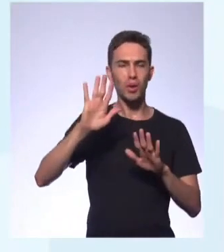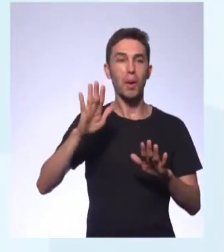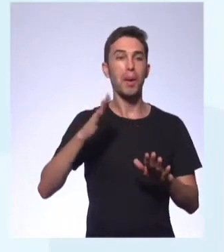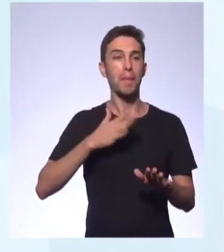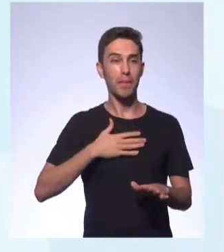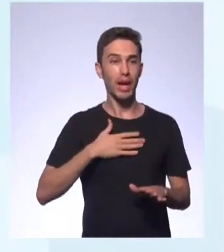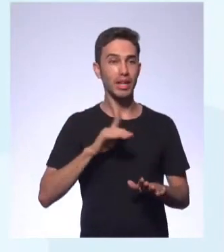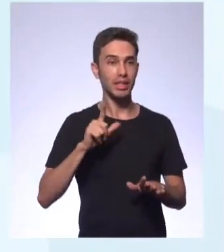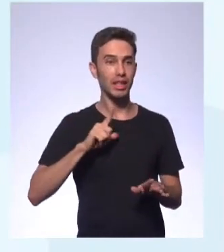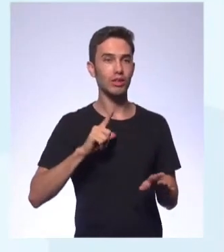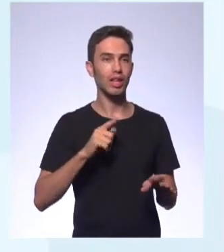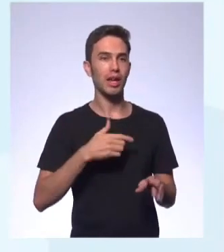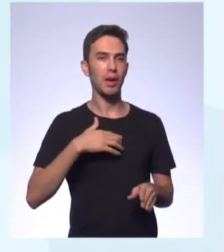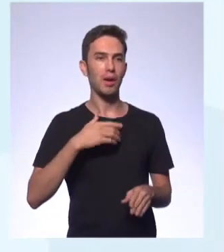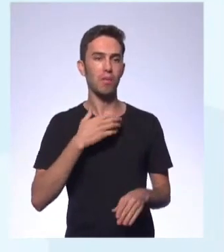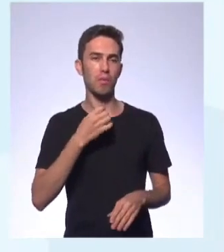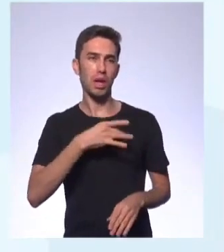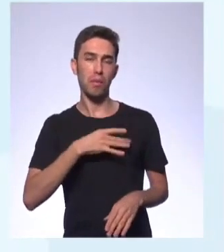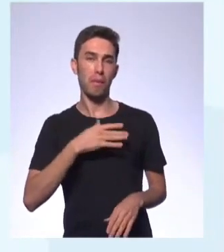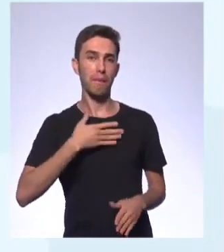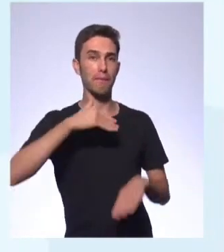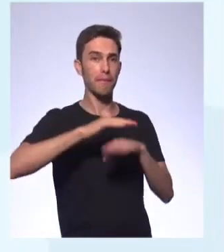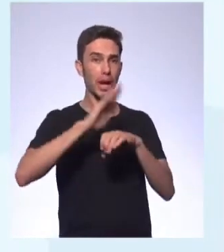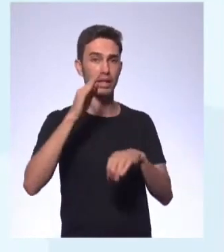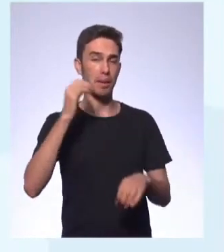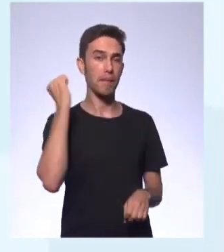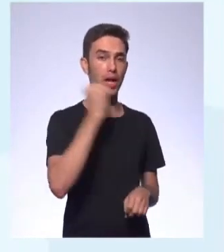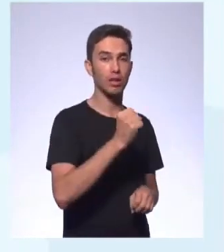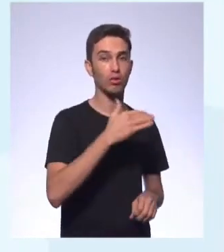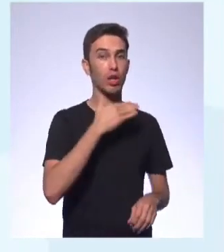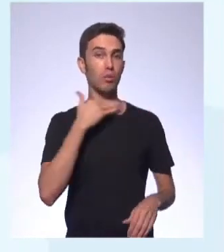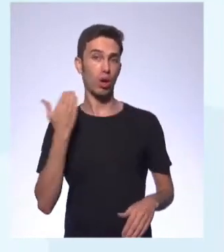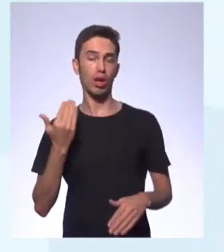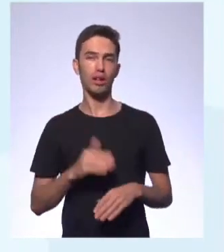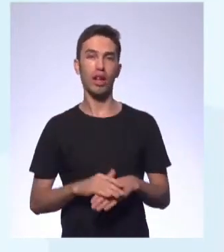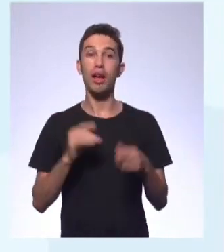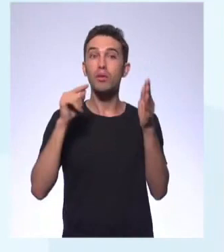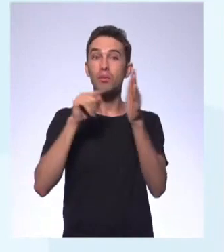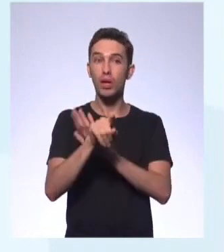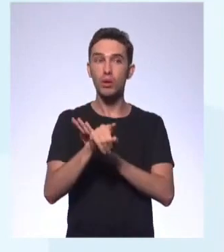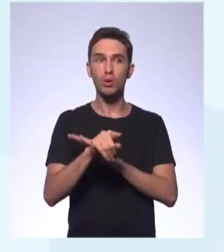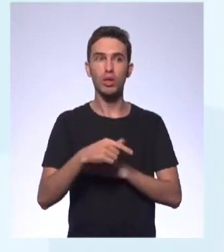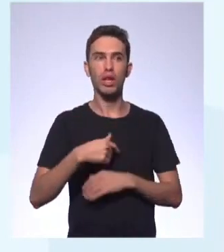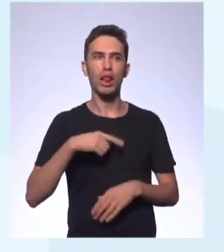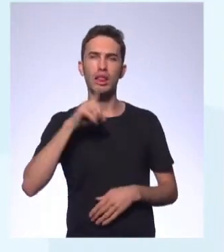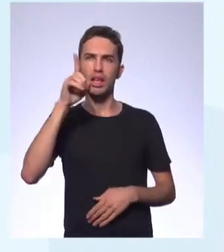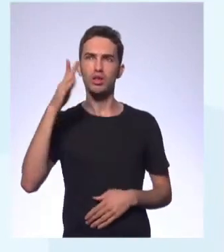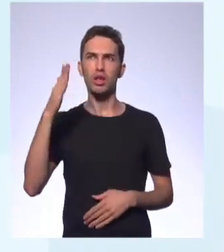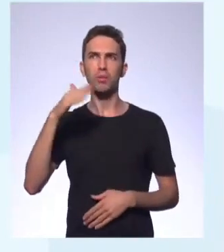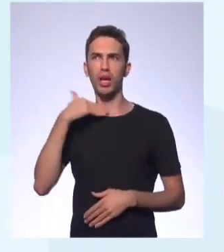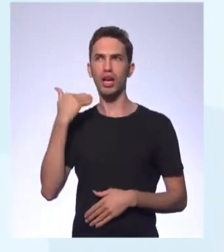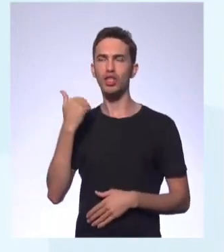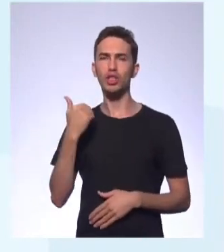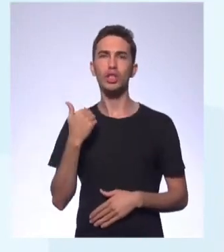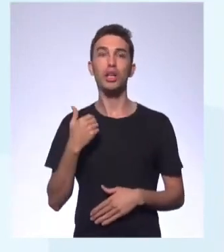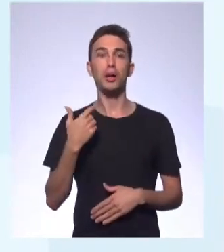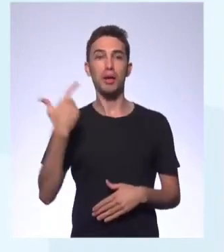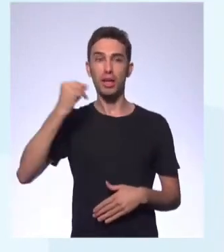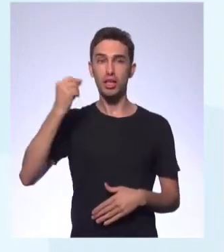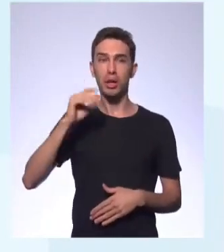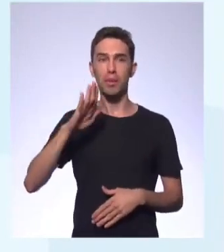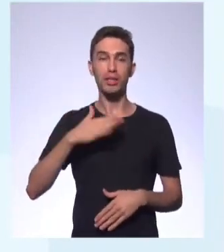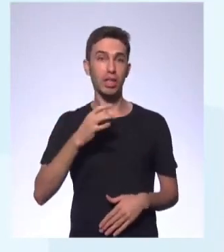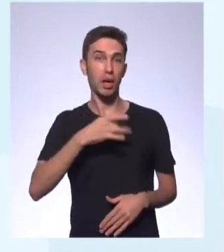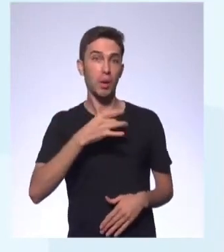eu temo mais matar do que morrer. Pergunta para você. Deus não me castigue, mas eu temo mais matar do que morrer. O